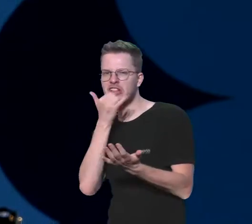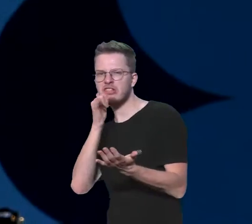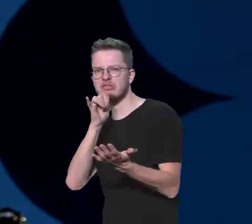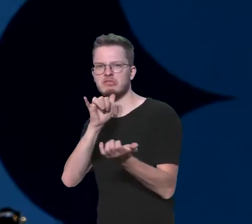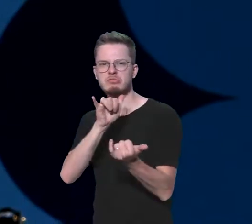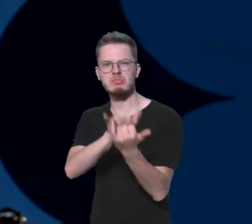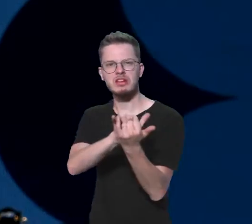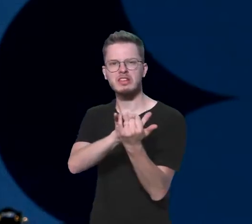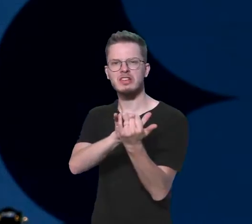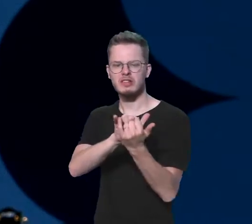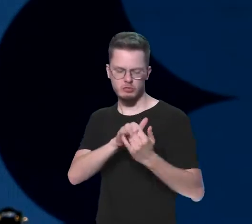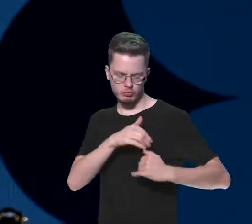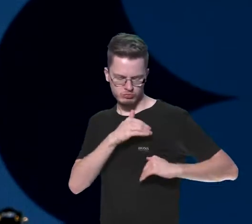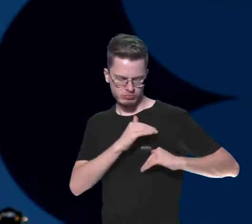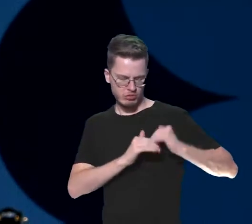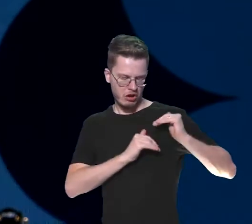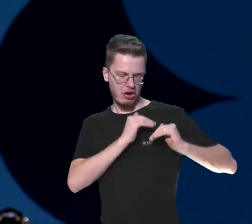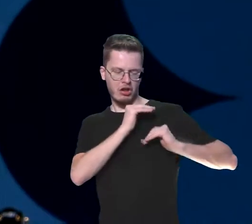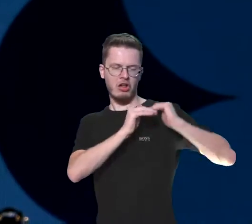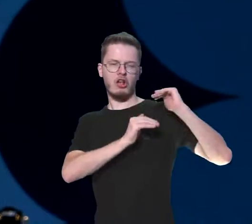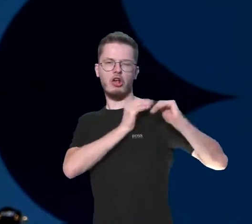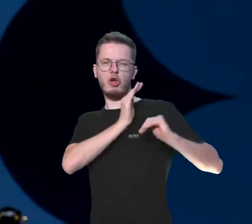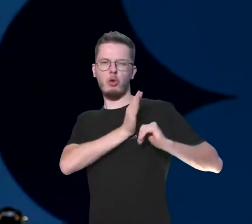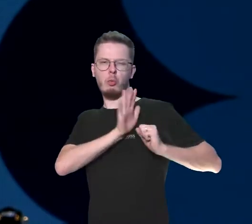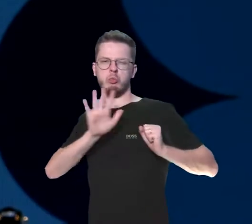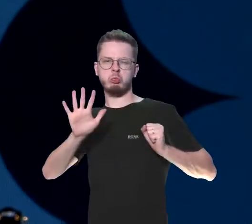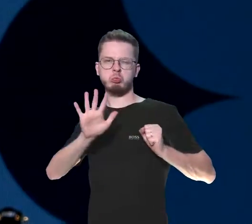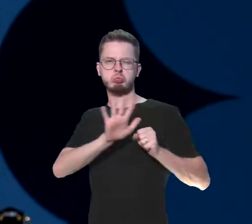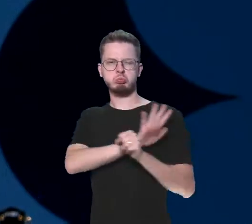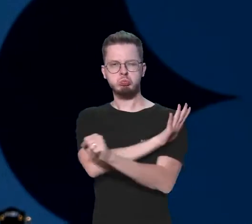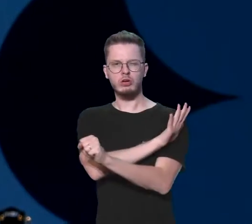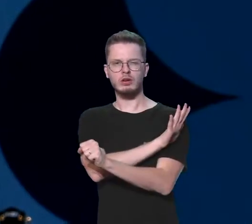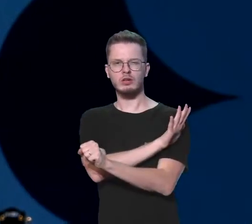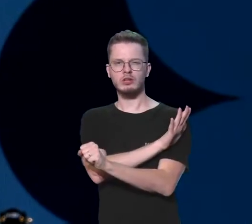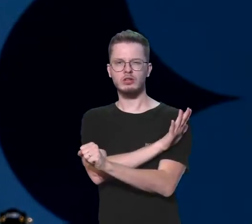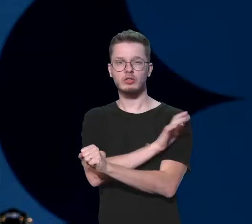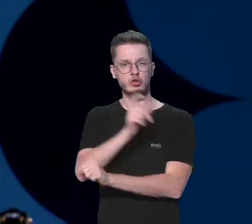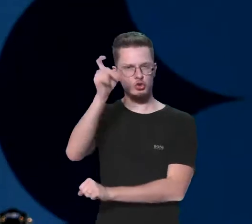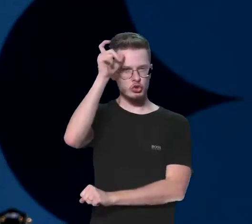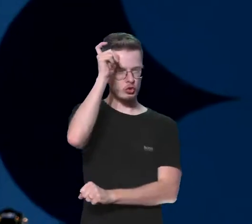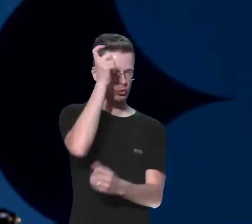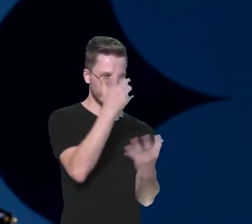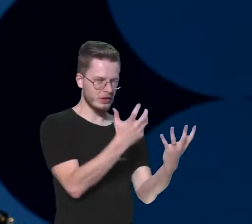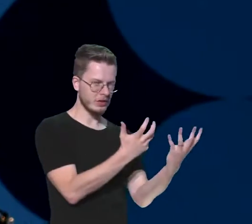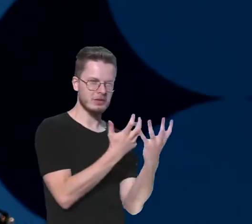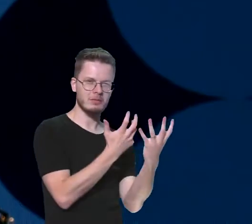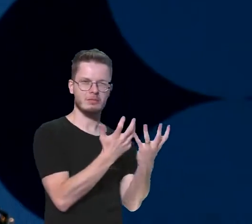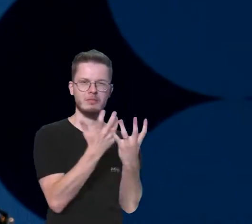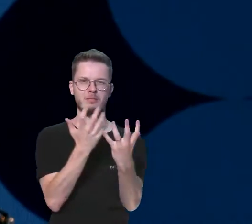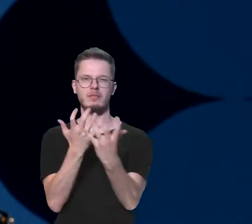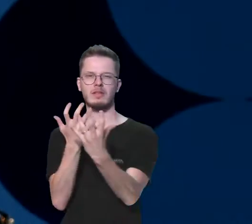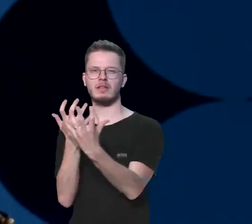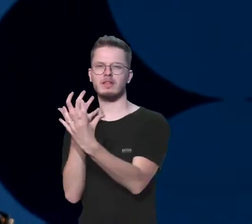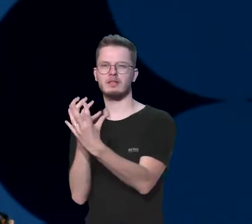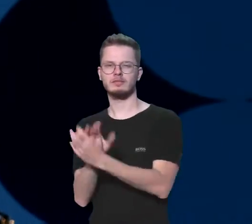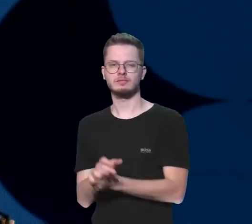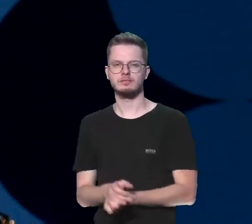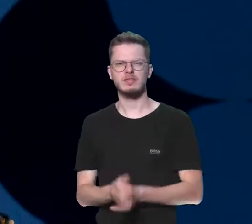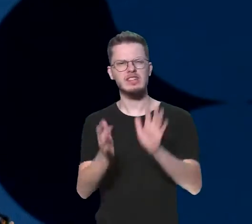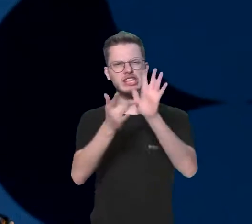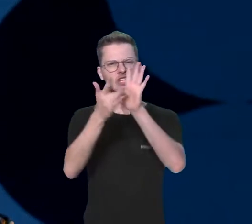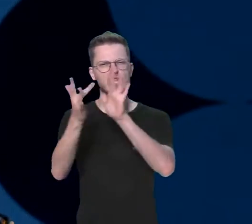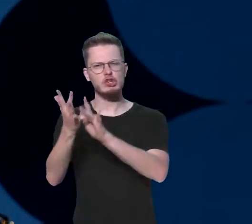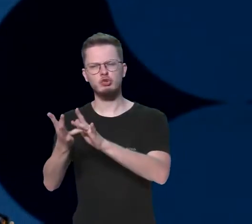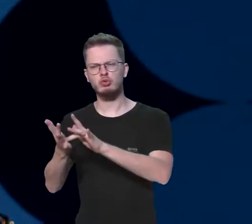nosso coração, e de repente a gente está enredado pelo inimigo. E é muito interessante que Jesus trata